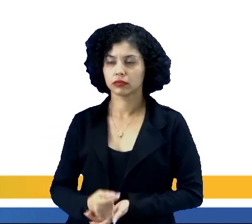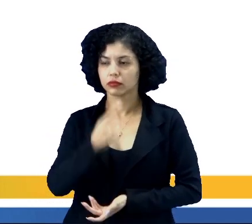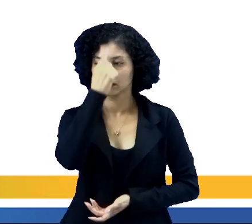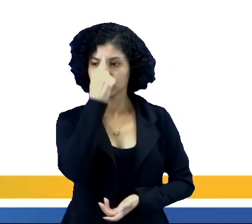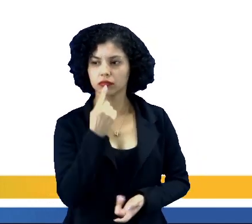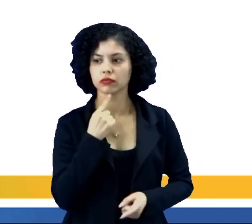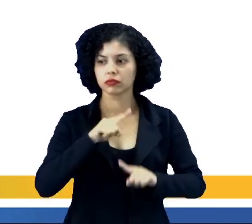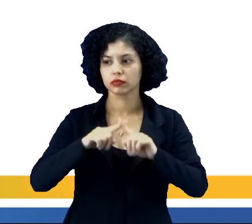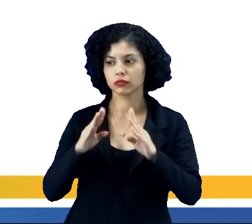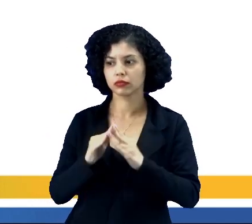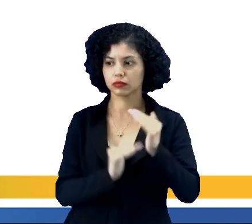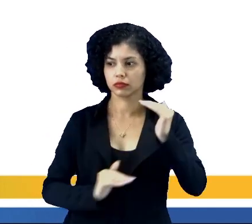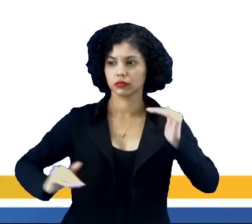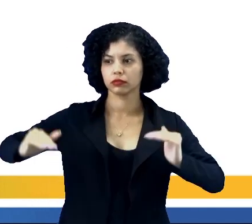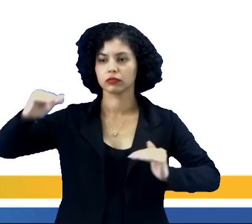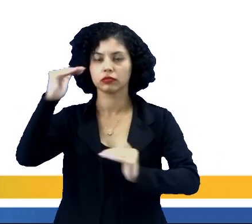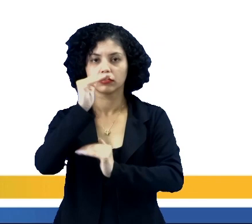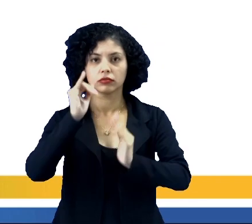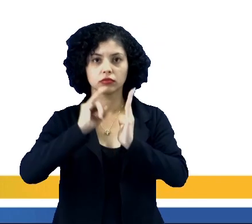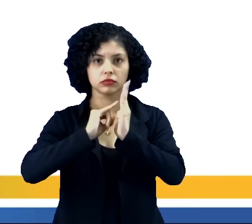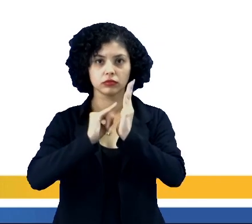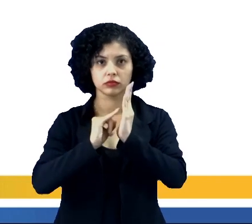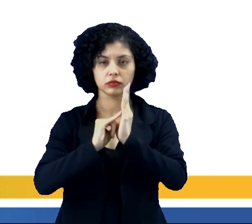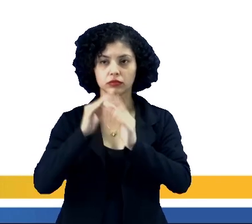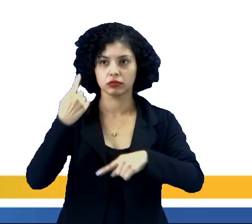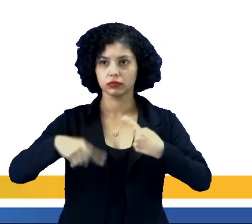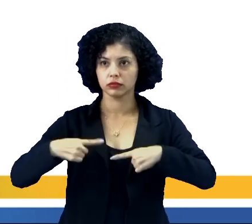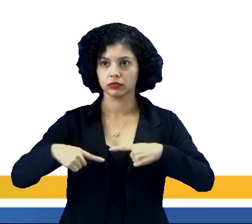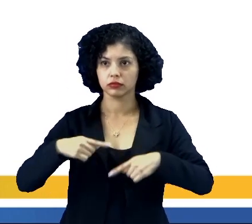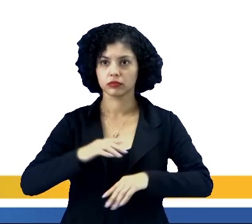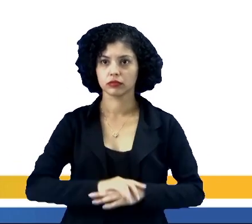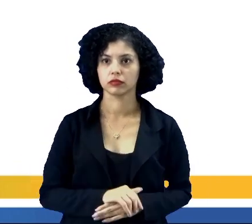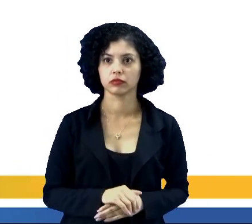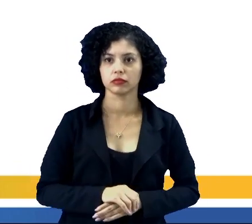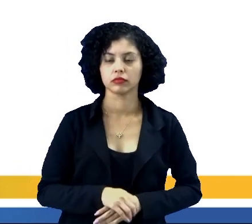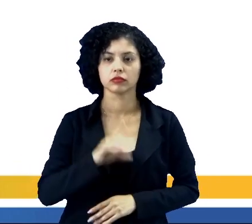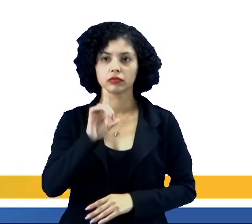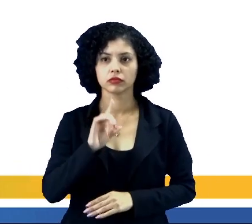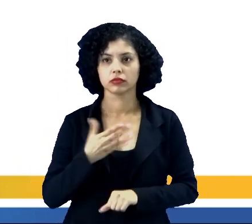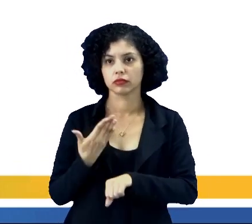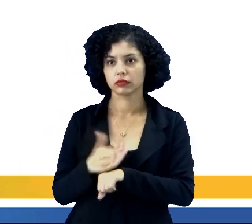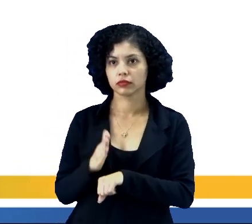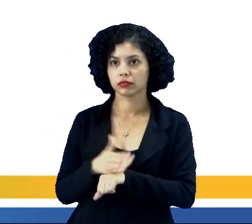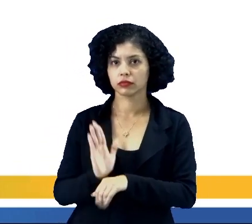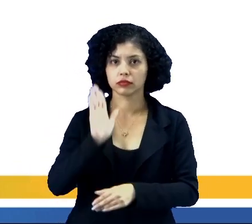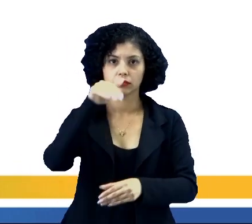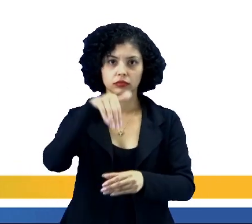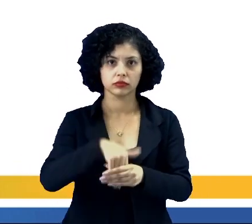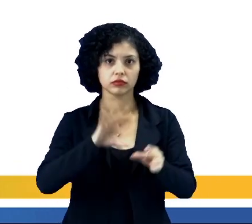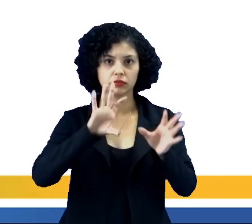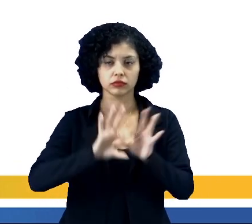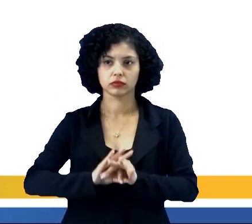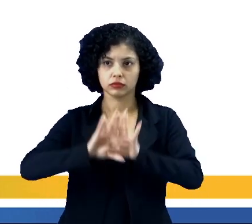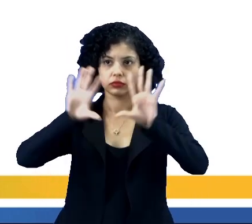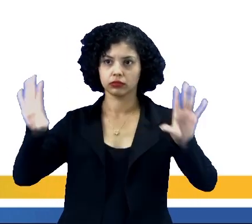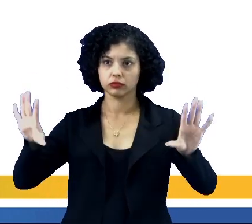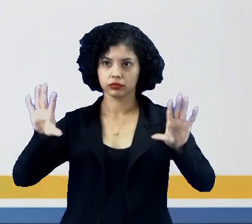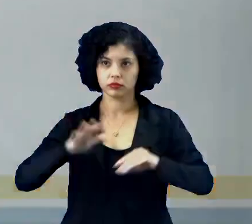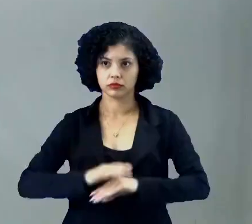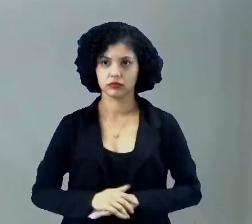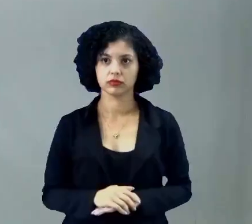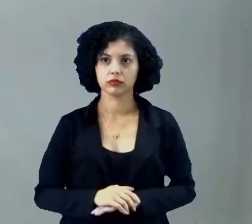a figura da igreja acima de todas as instituições políticas, e letra D, a prática de